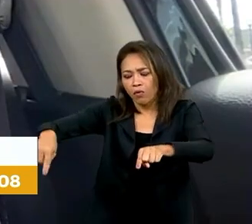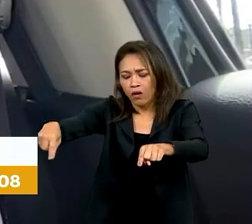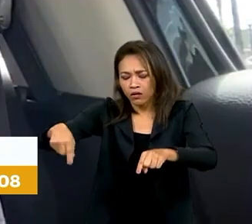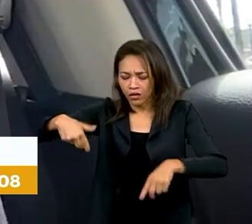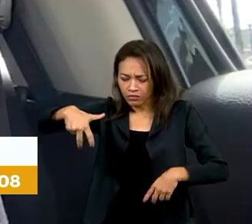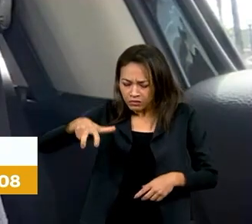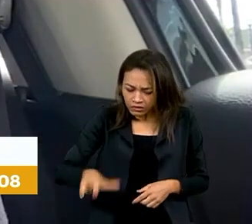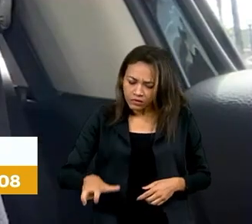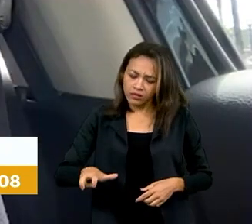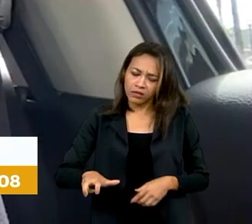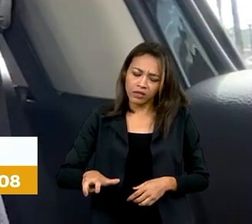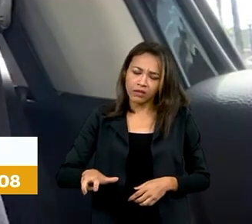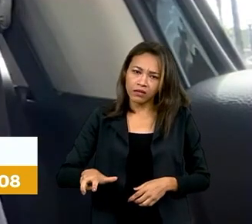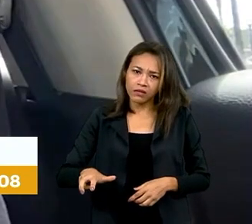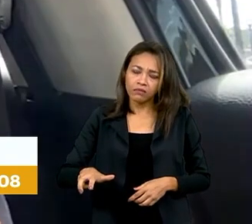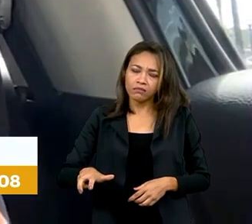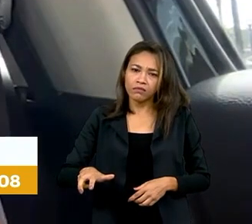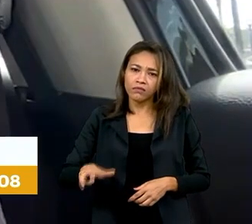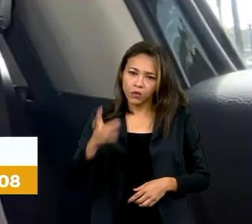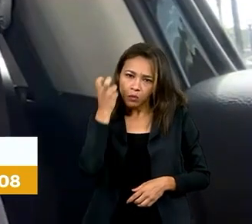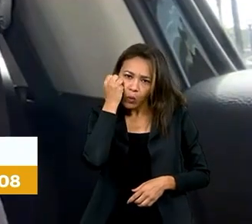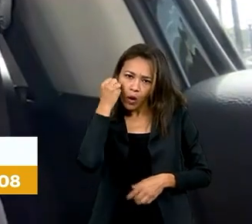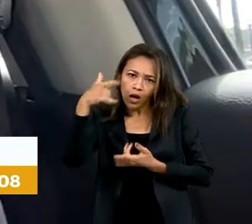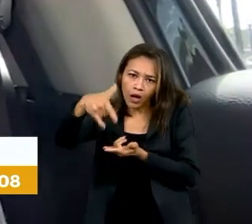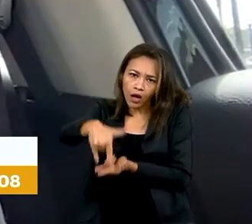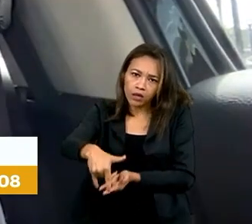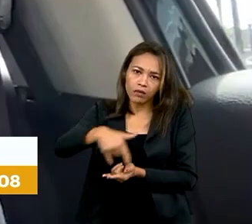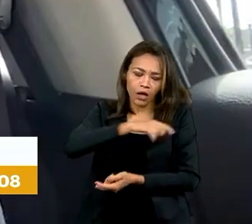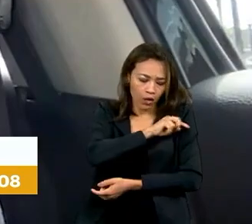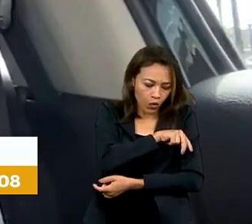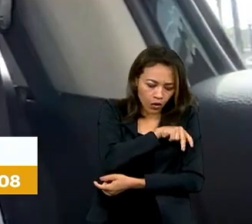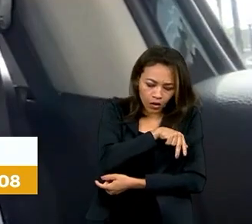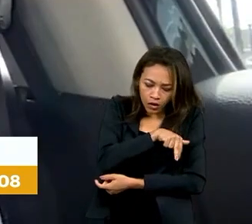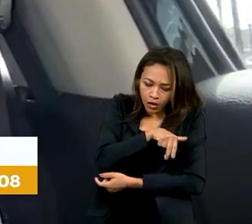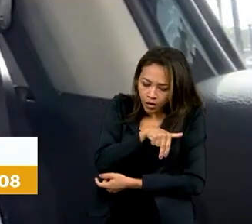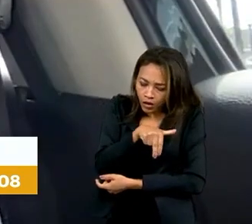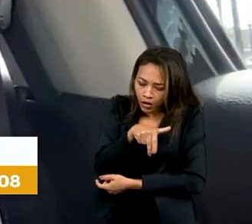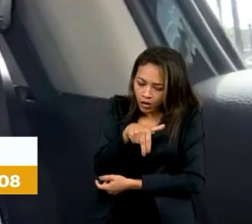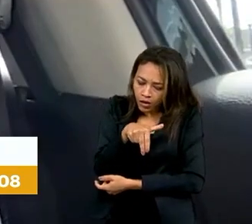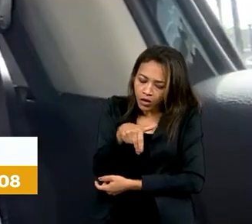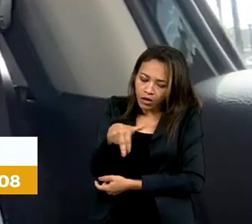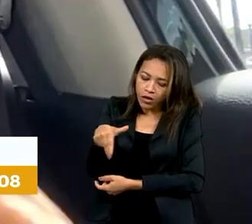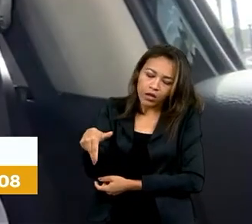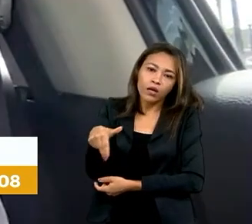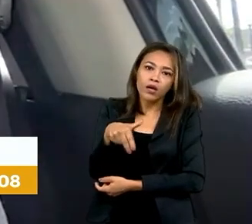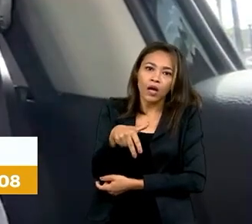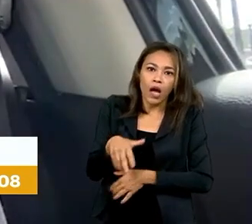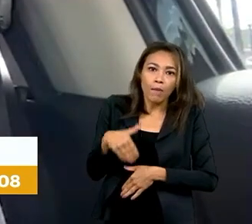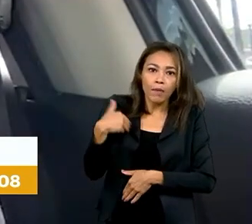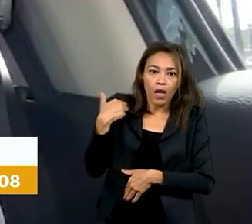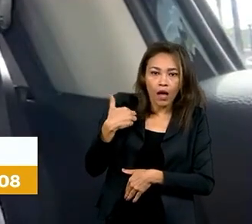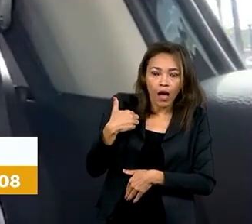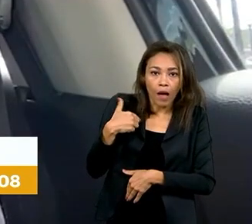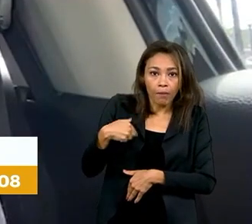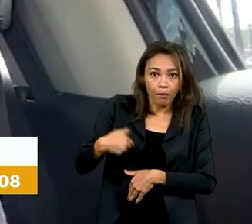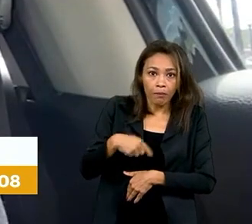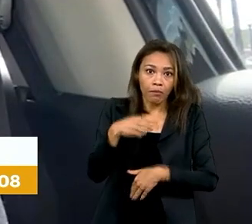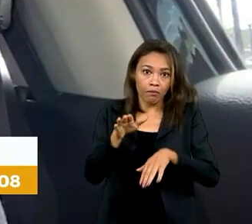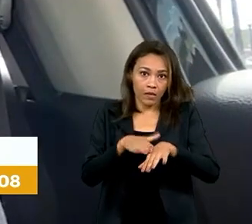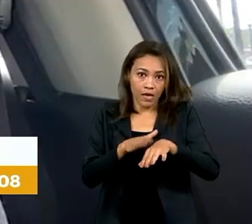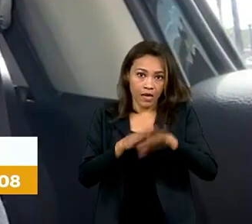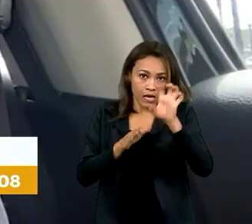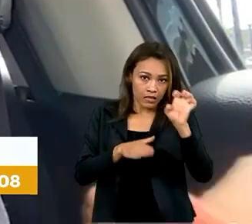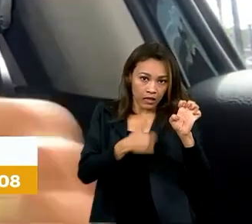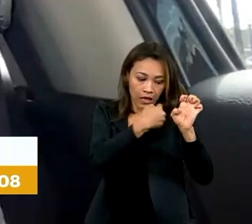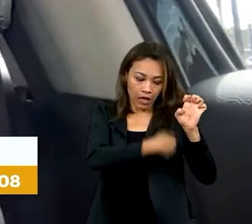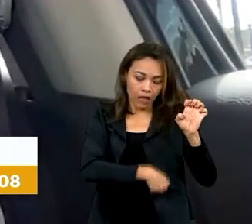banquinho. E aí, nesse trajeto até lá, minha perna esquerda falhou